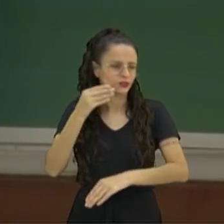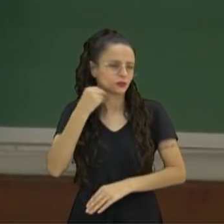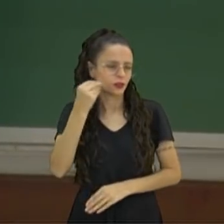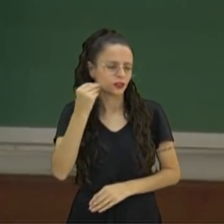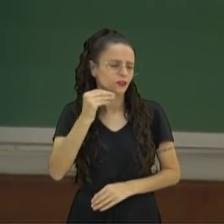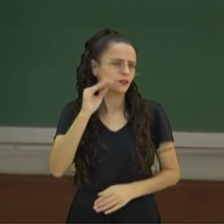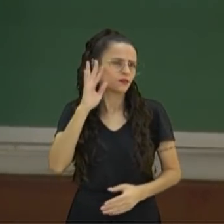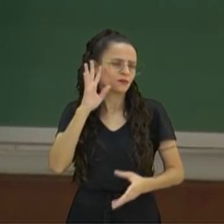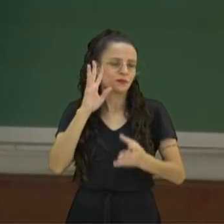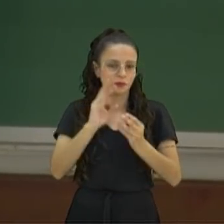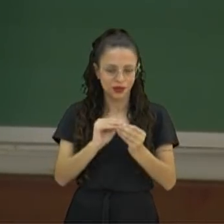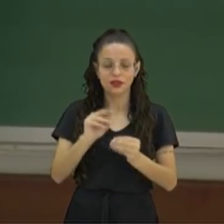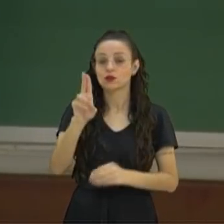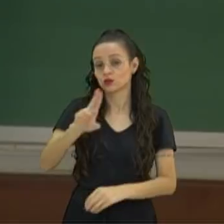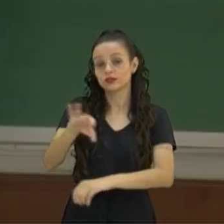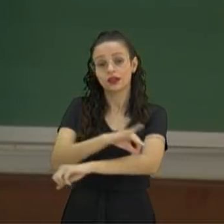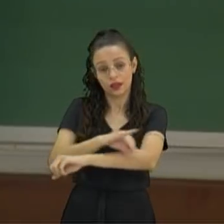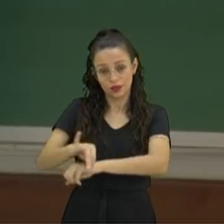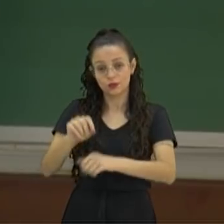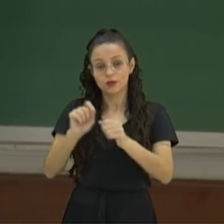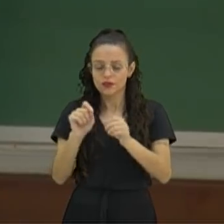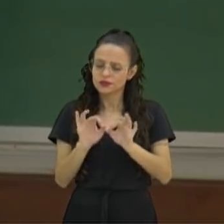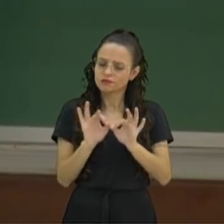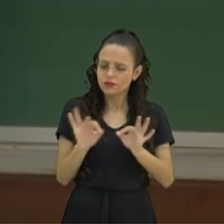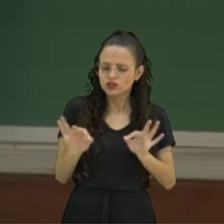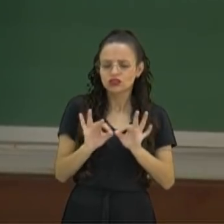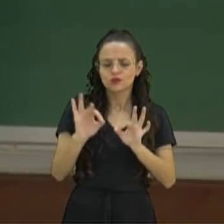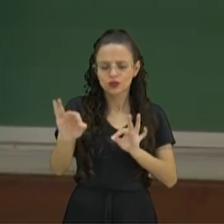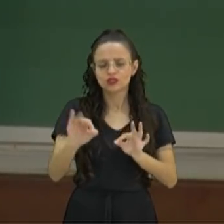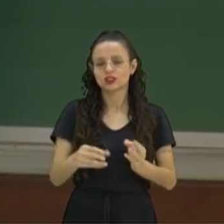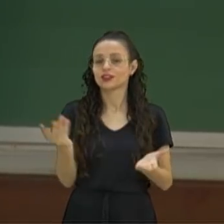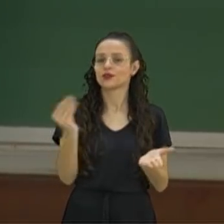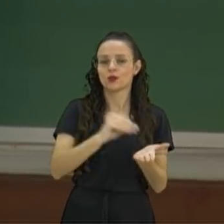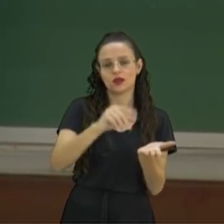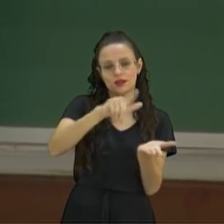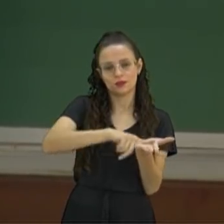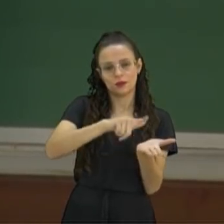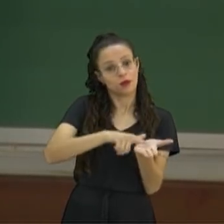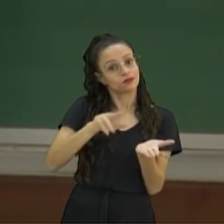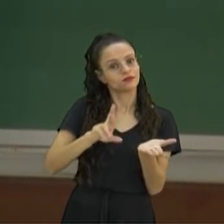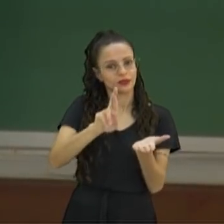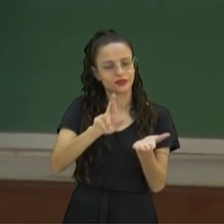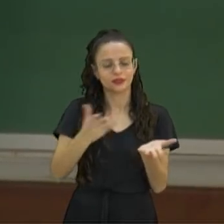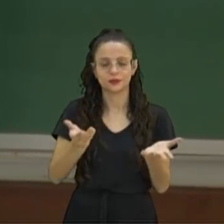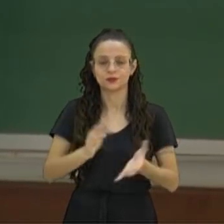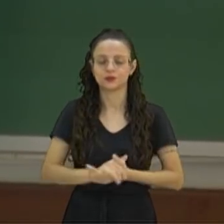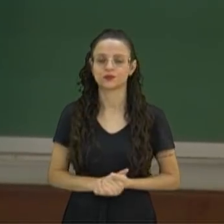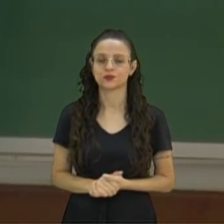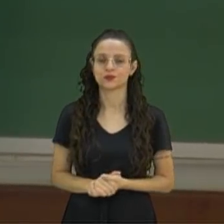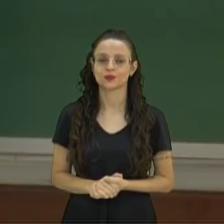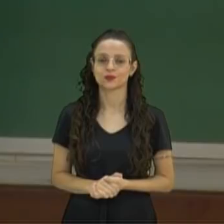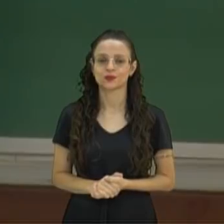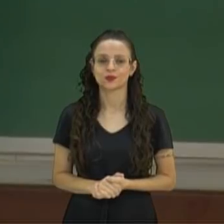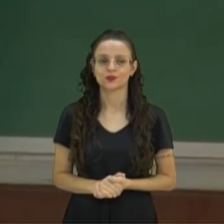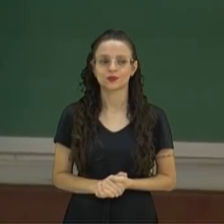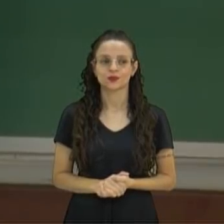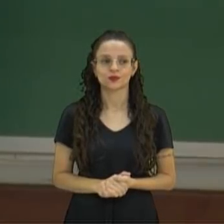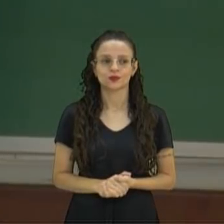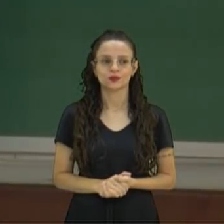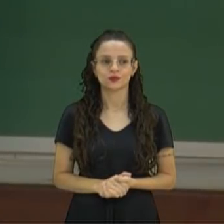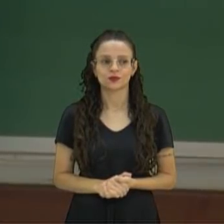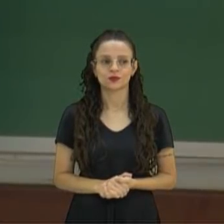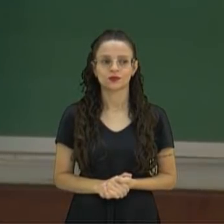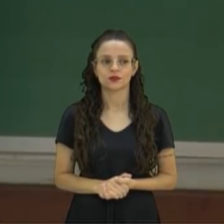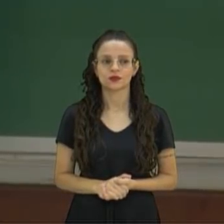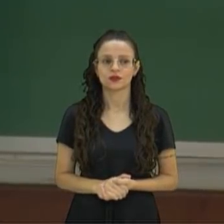para entender e usar a régua daí para fazer as medições e representar no papel isso que vocês mediram na realidade, certo?